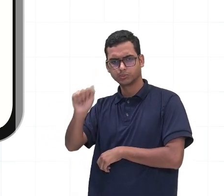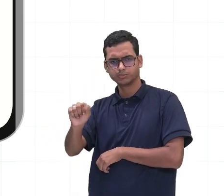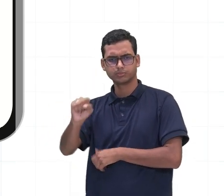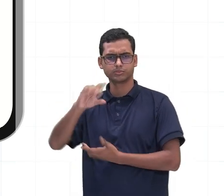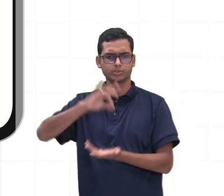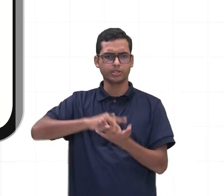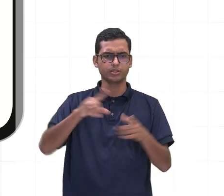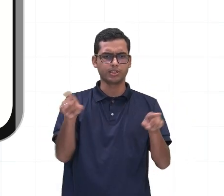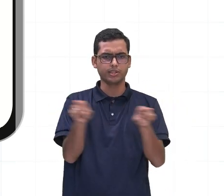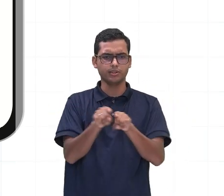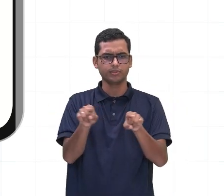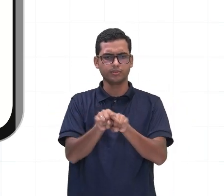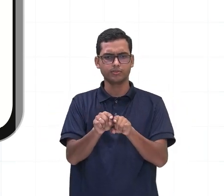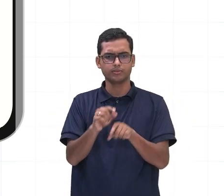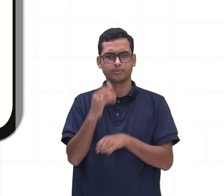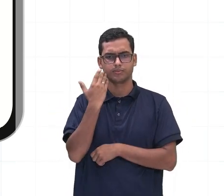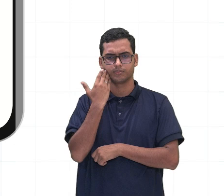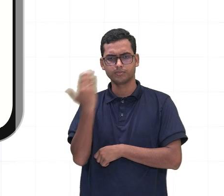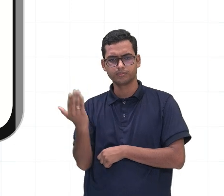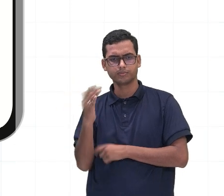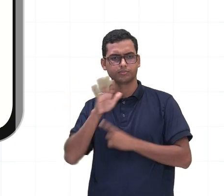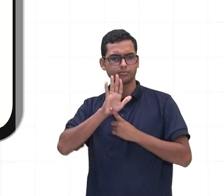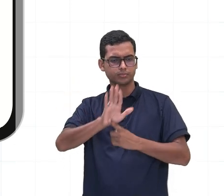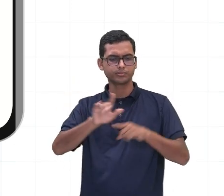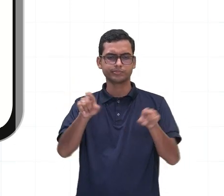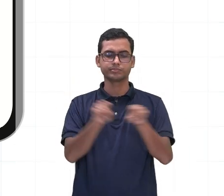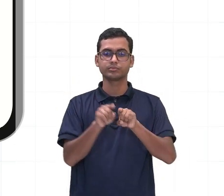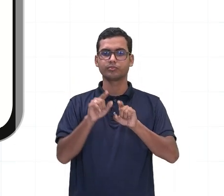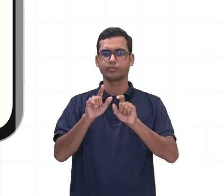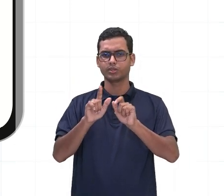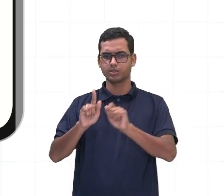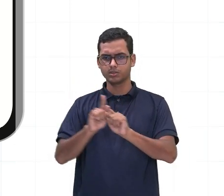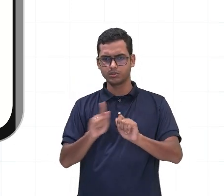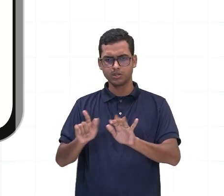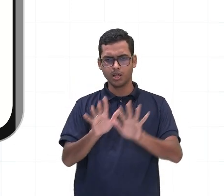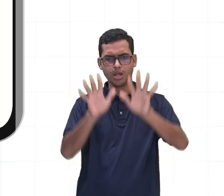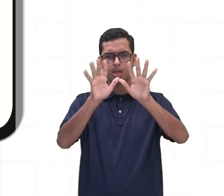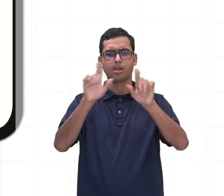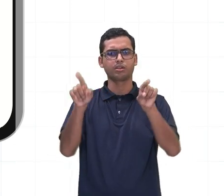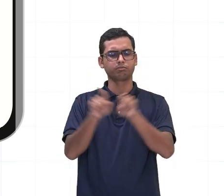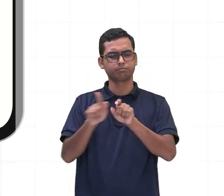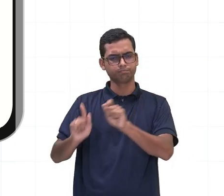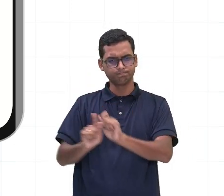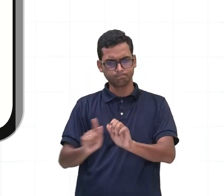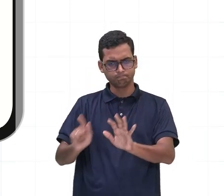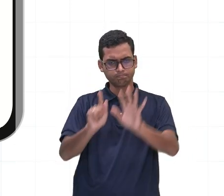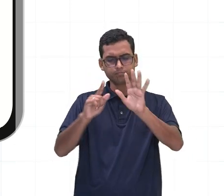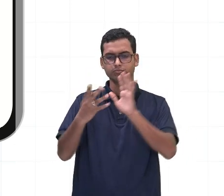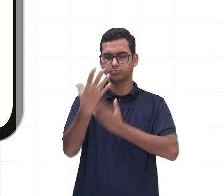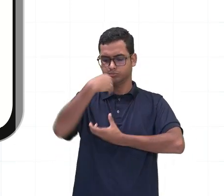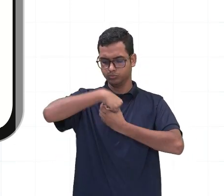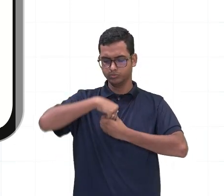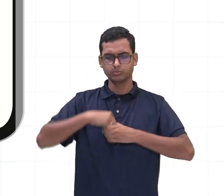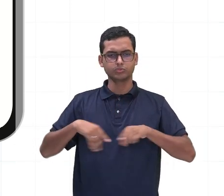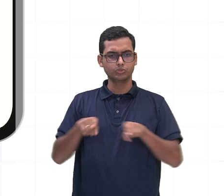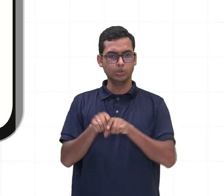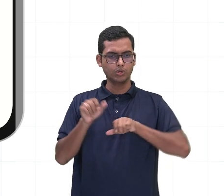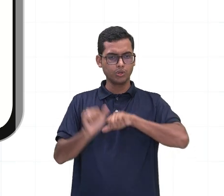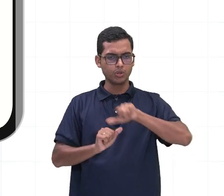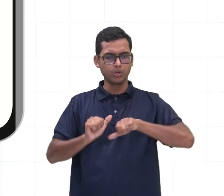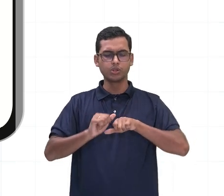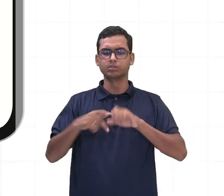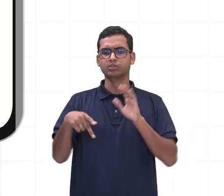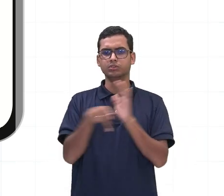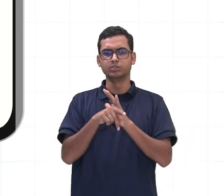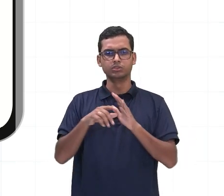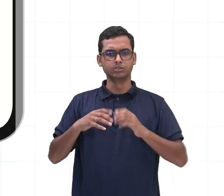esse processo de excreção. Trocas gasosas através dos alvéolos pulmonares, lembrando também, né,